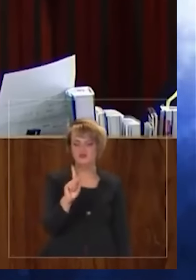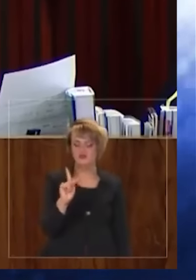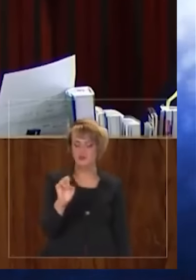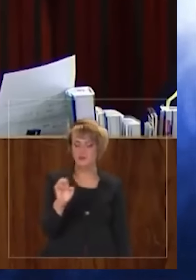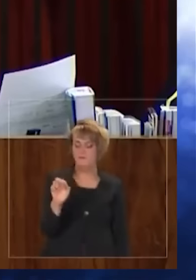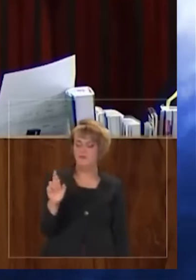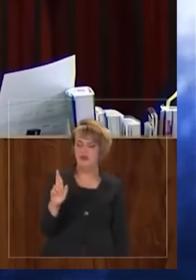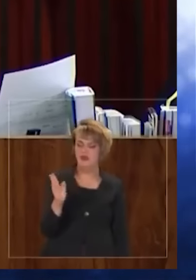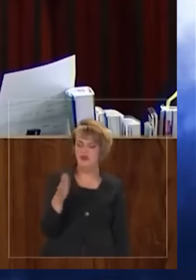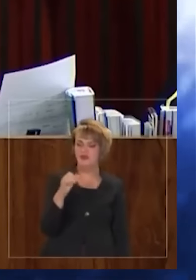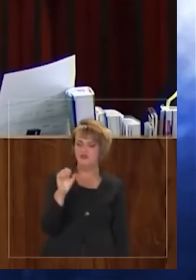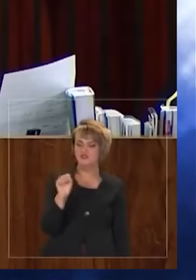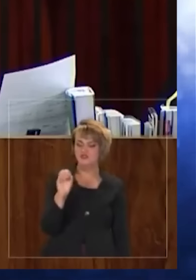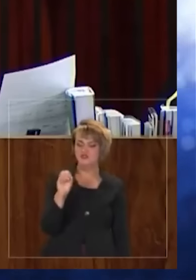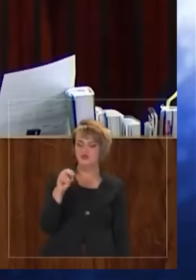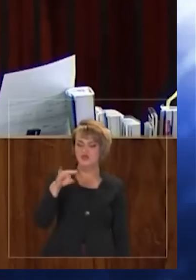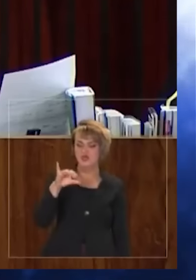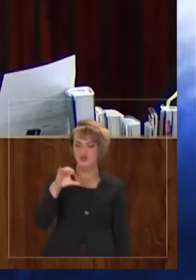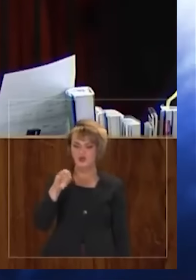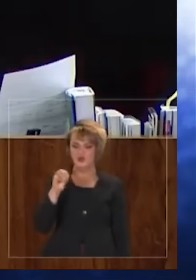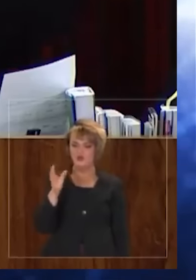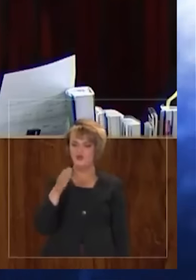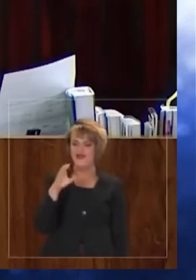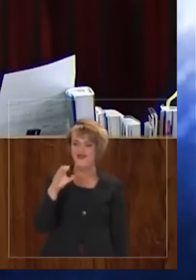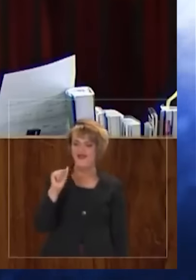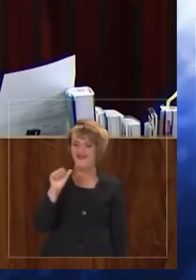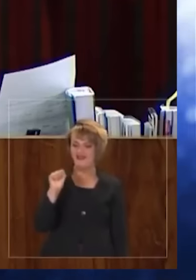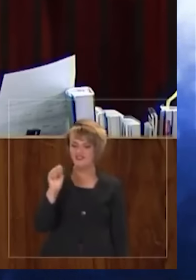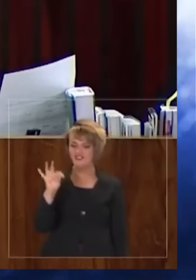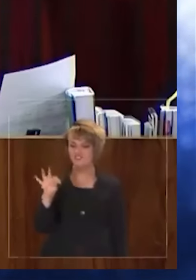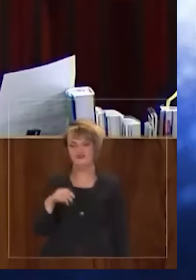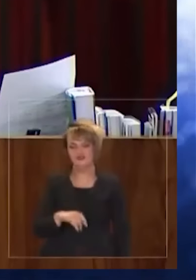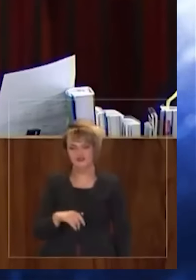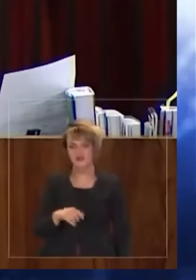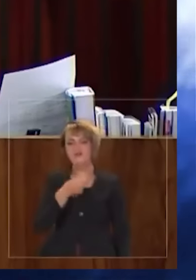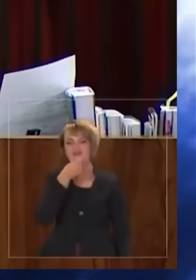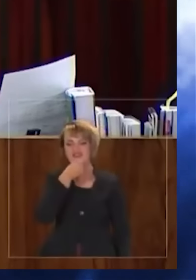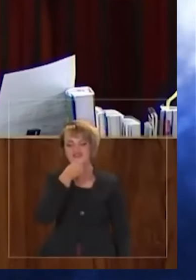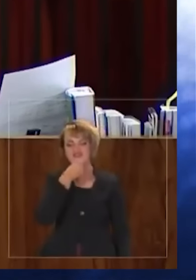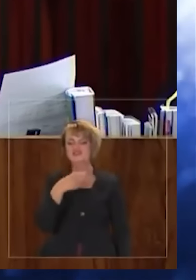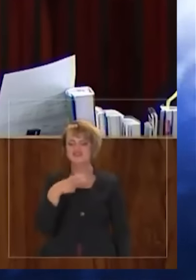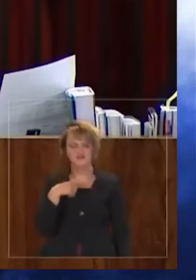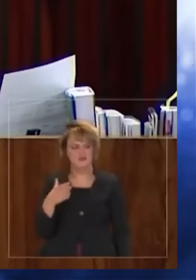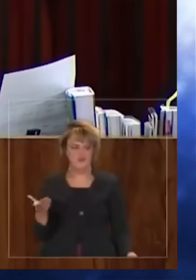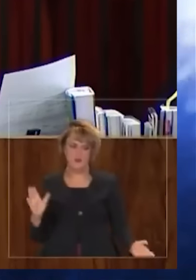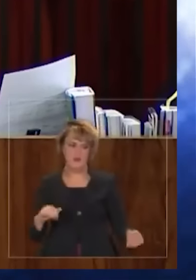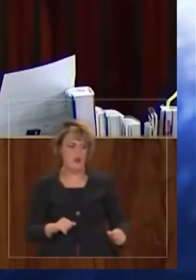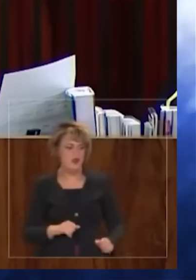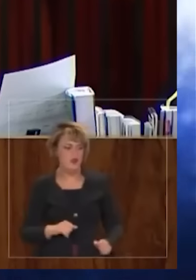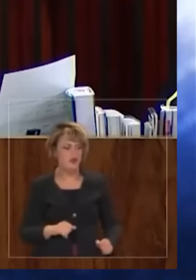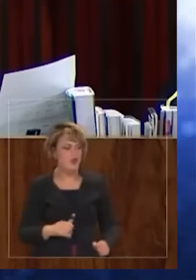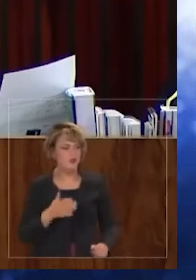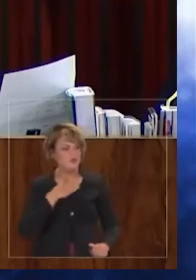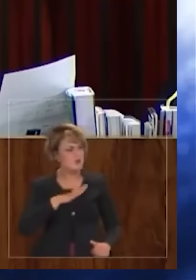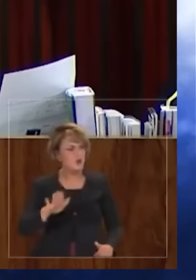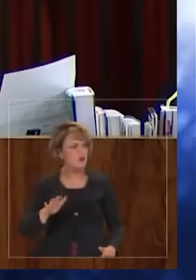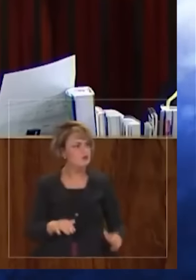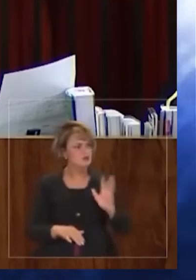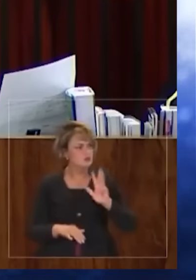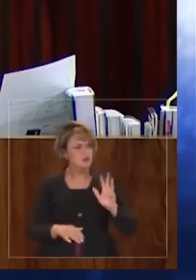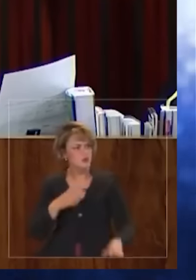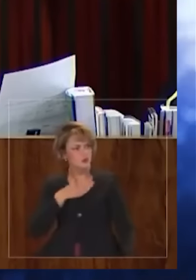falar eh chegou Inclusive a comparar eh as condutas do então candidato luí Inácio